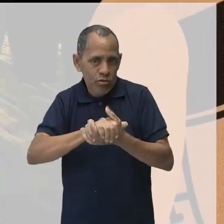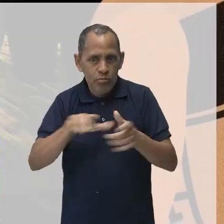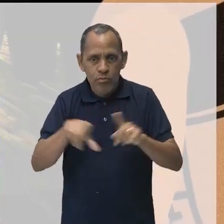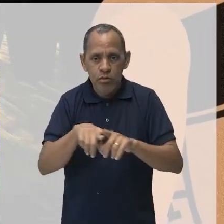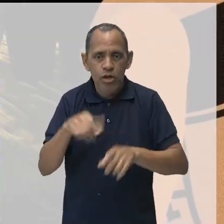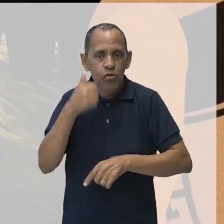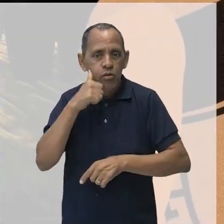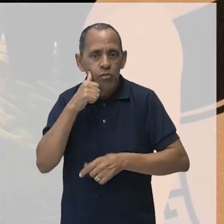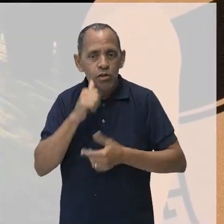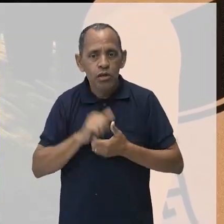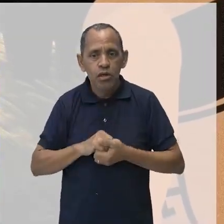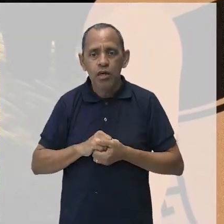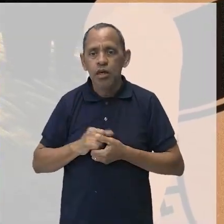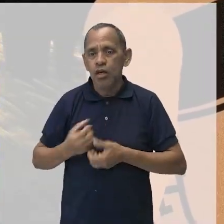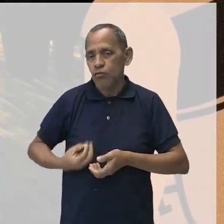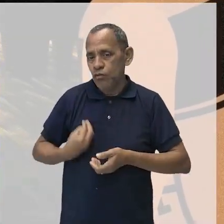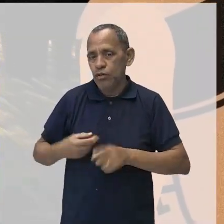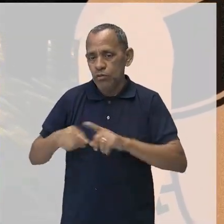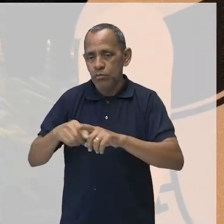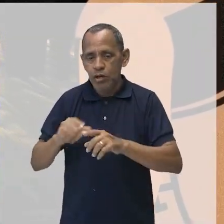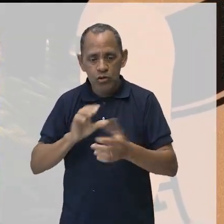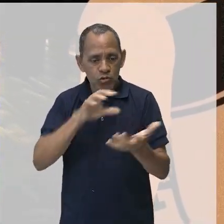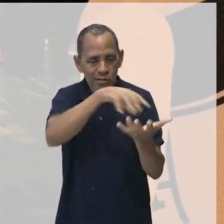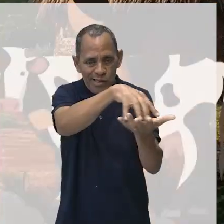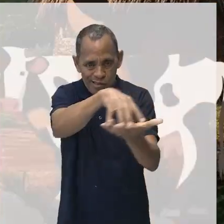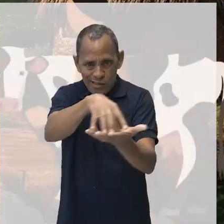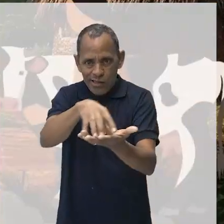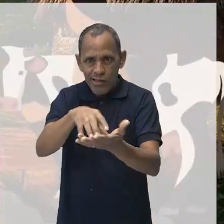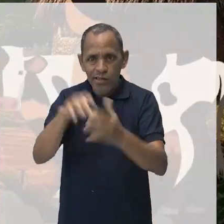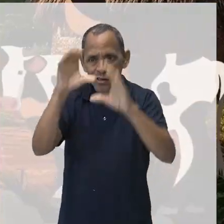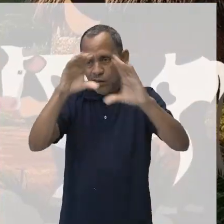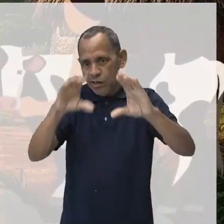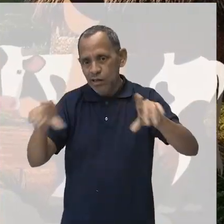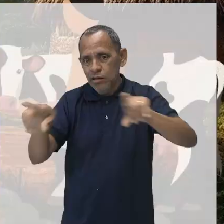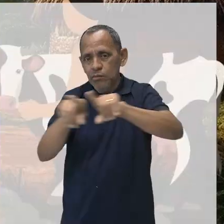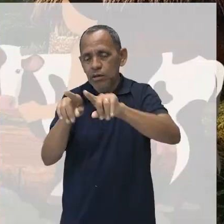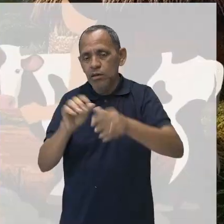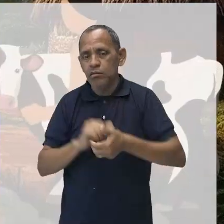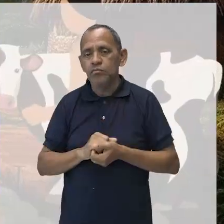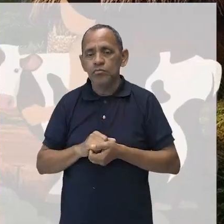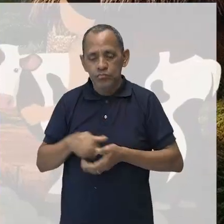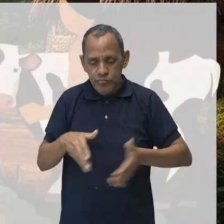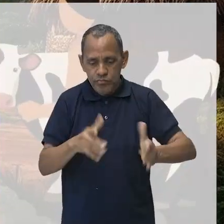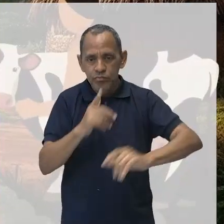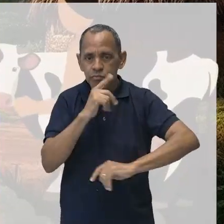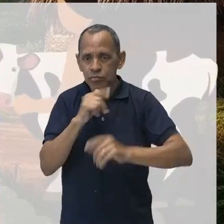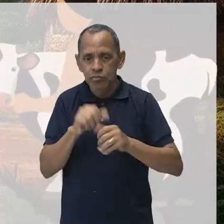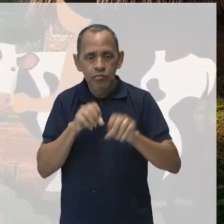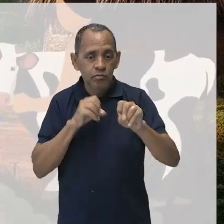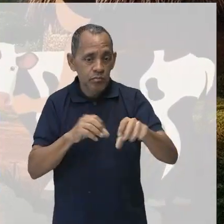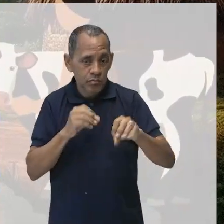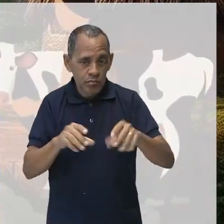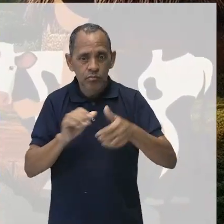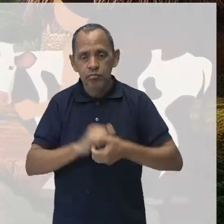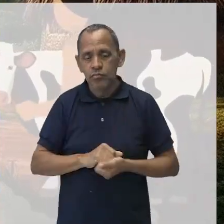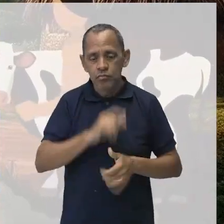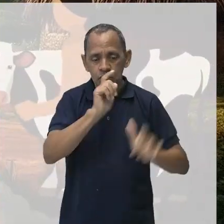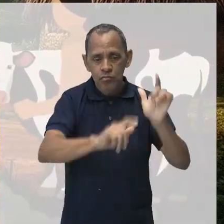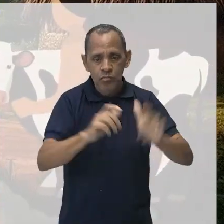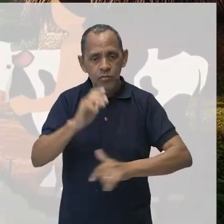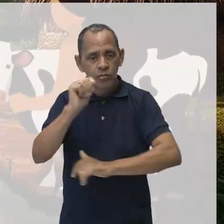com uma moça Carajá e foi morar na Aldeia do Céu. Na Aldeia do Céu, cujo povo, os Bil